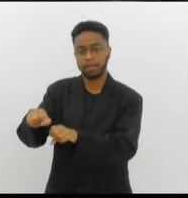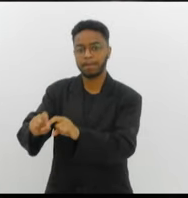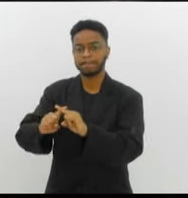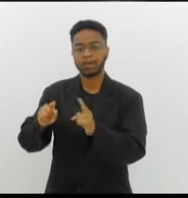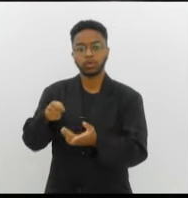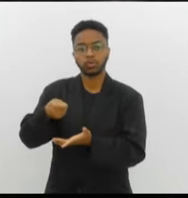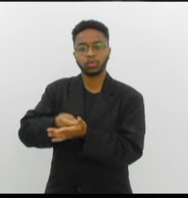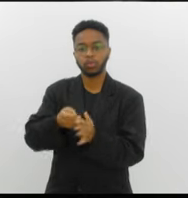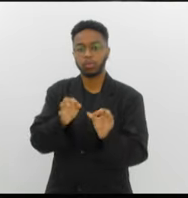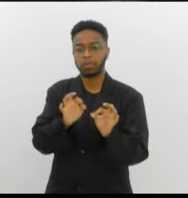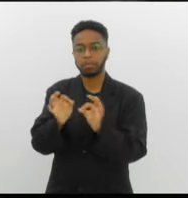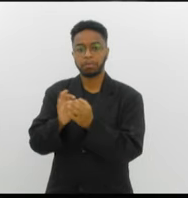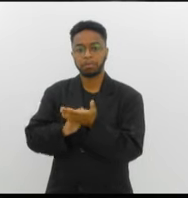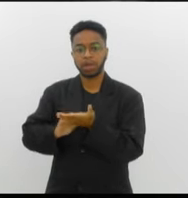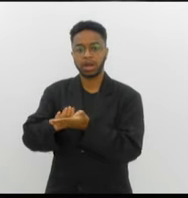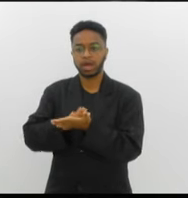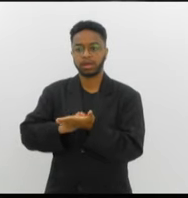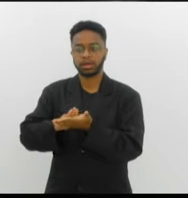pague